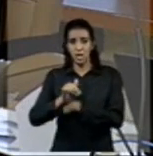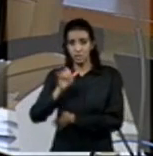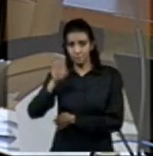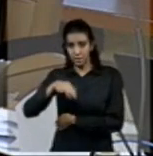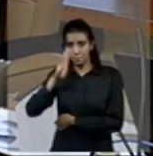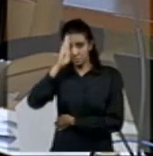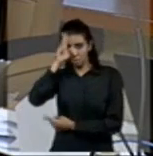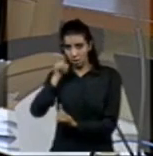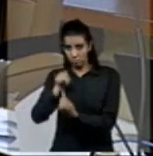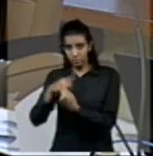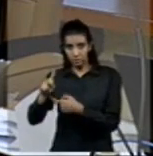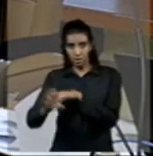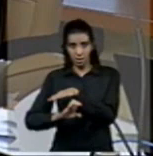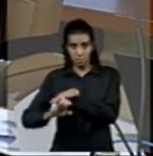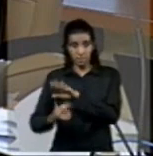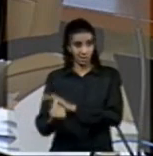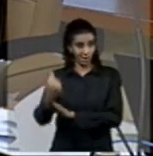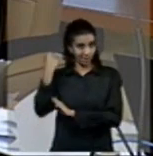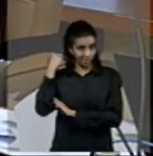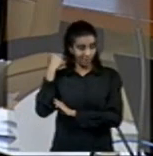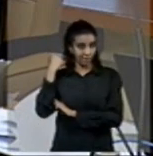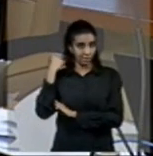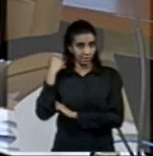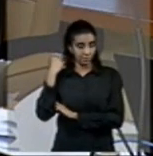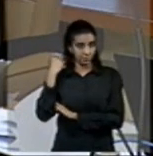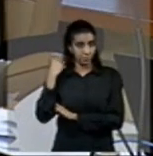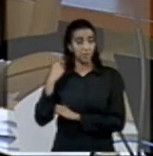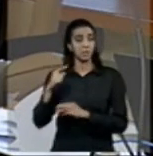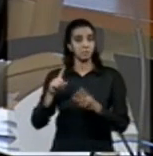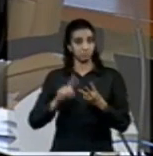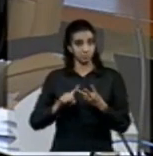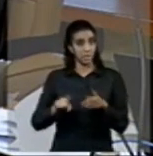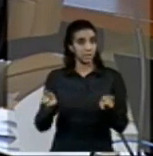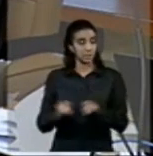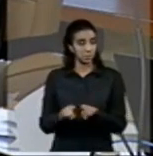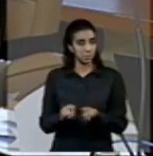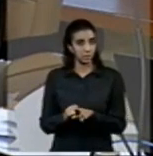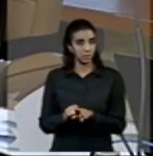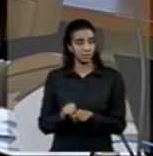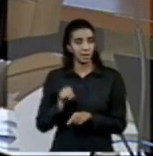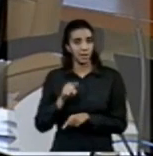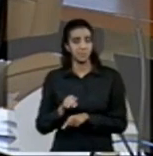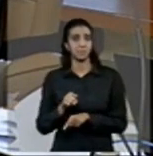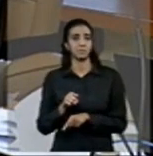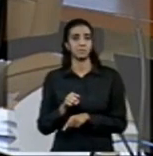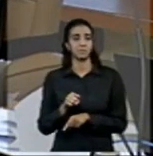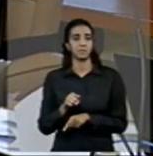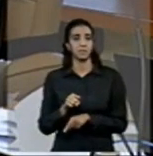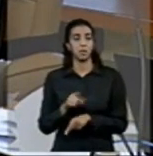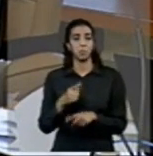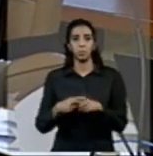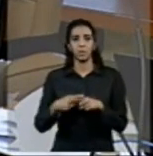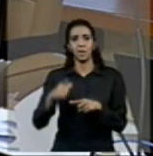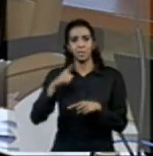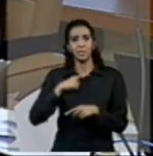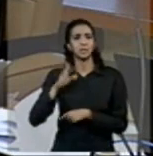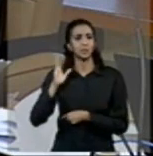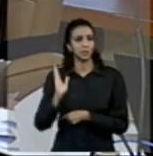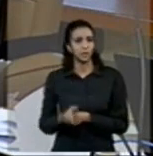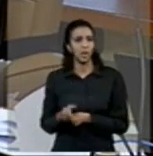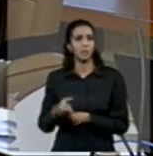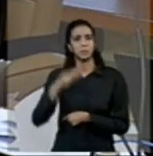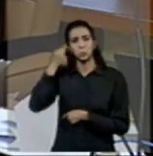empresarial àquele tempo da enunciação, e a declarar a invalidade da prática diante do arcabouço legislativo